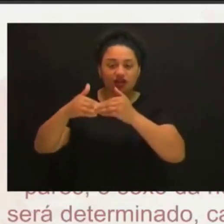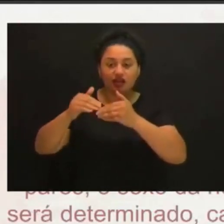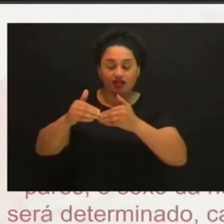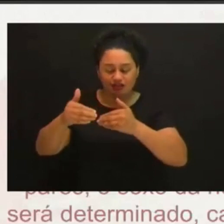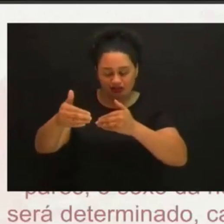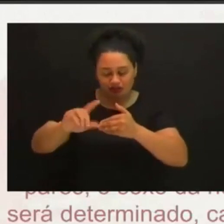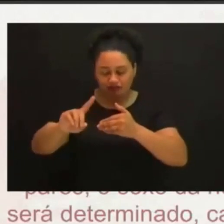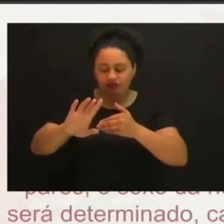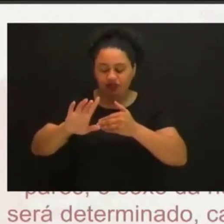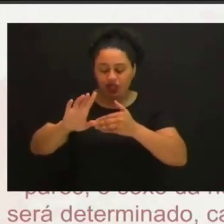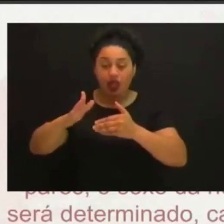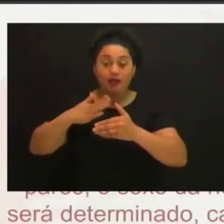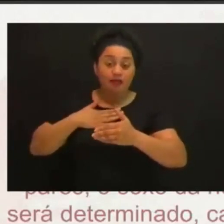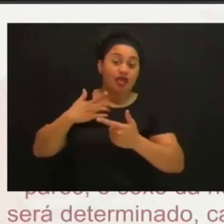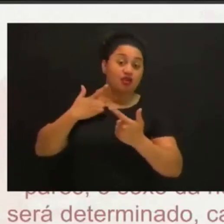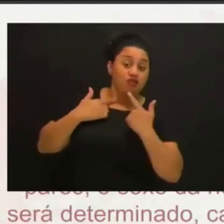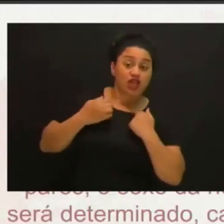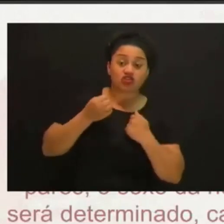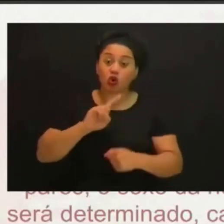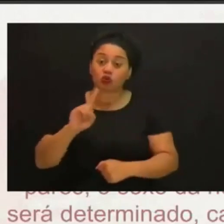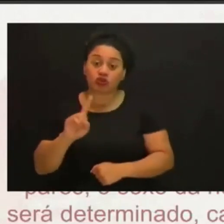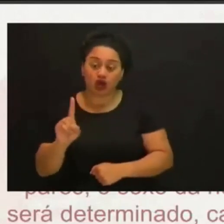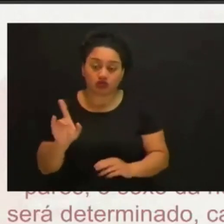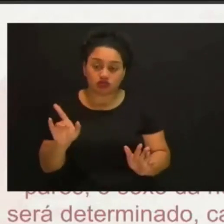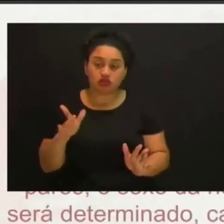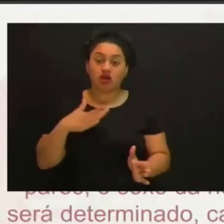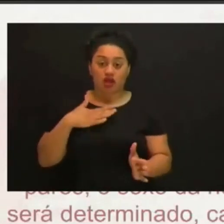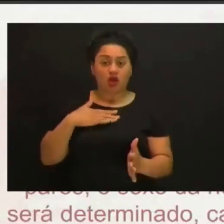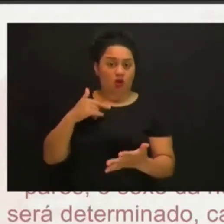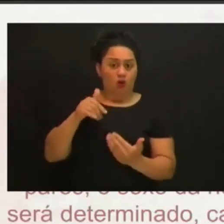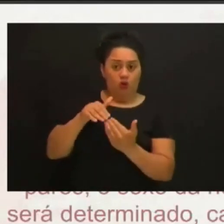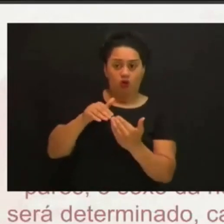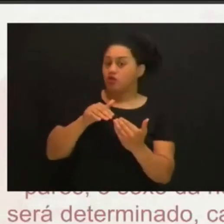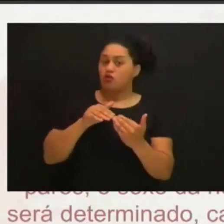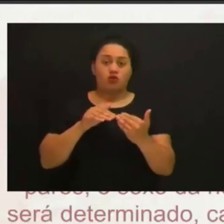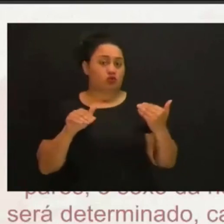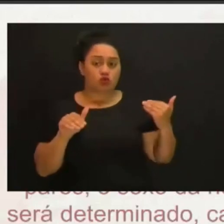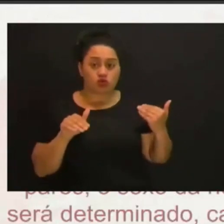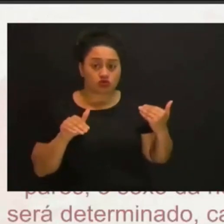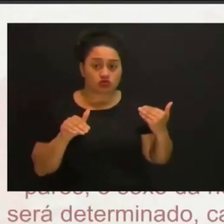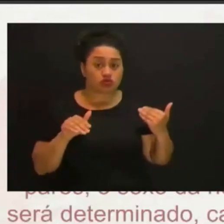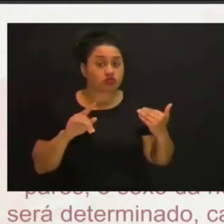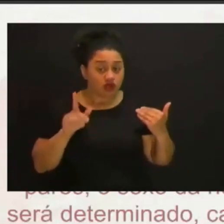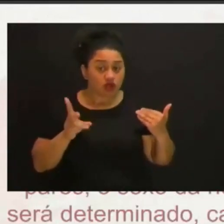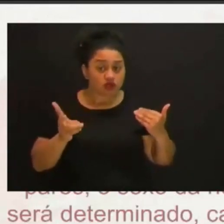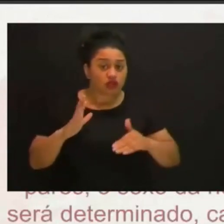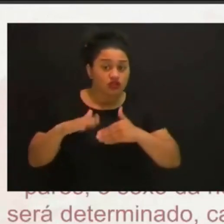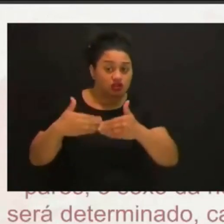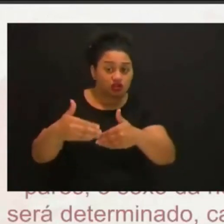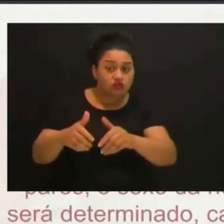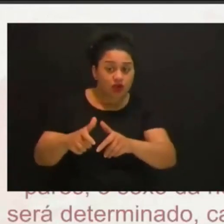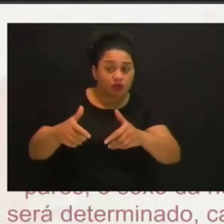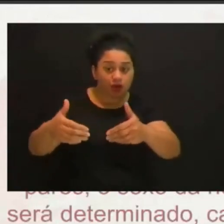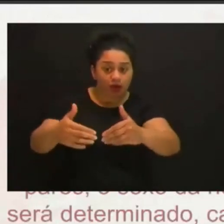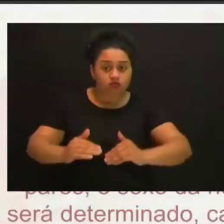com a minha vontade ou sem a minha vontade. Com o meu consentimento ou sem o meu consentimento. Muitas